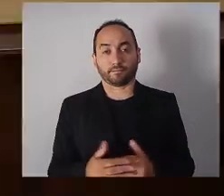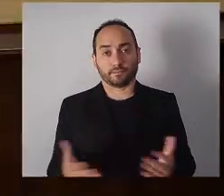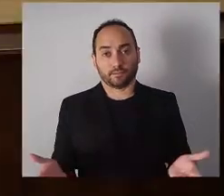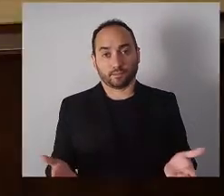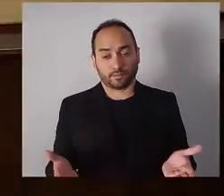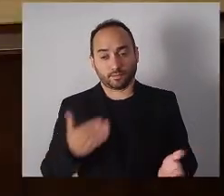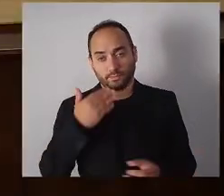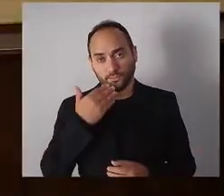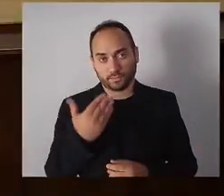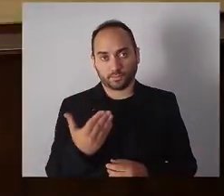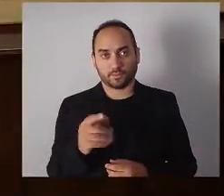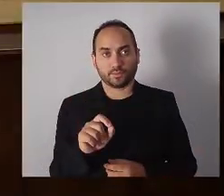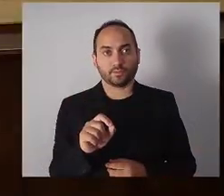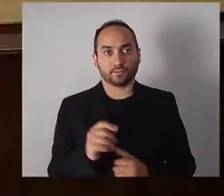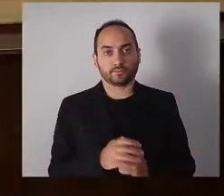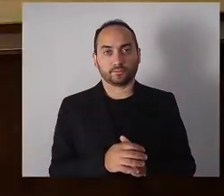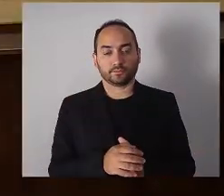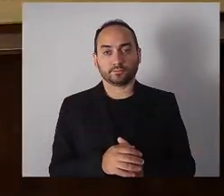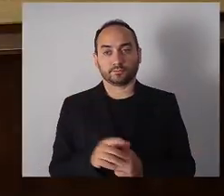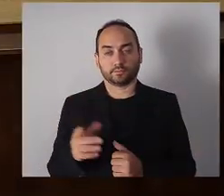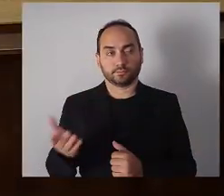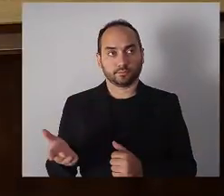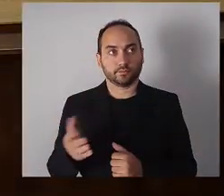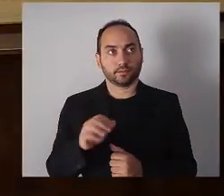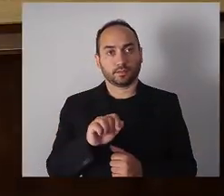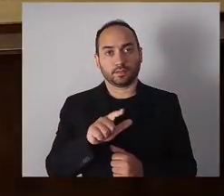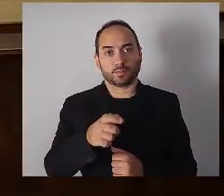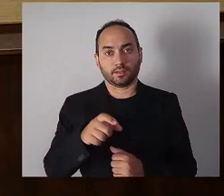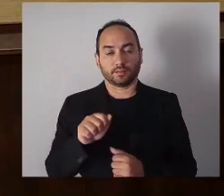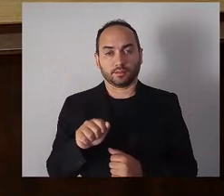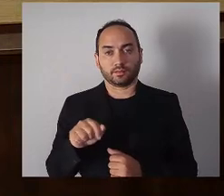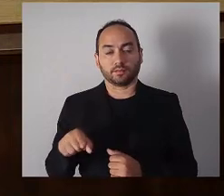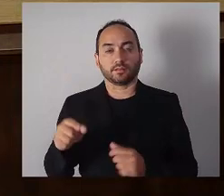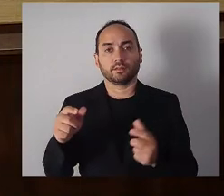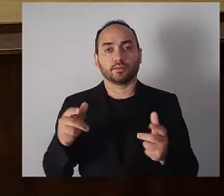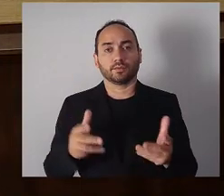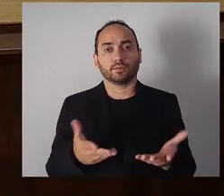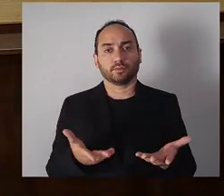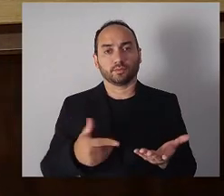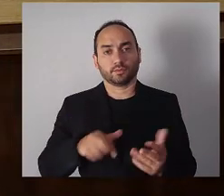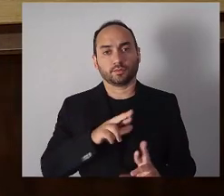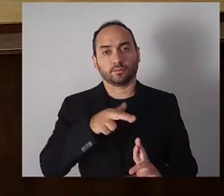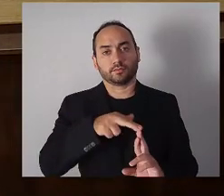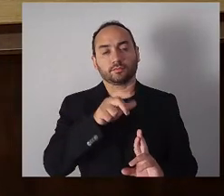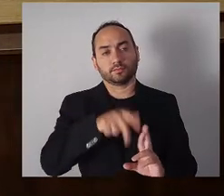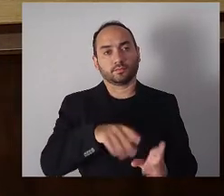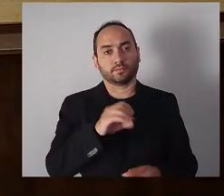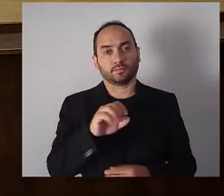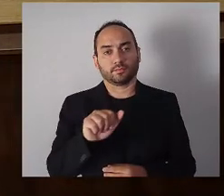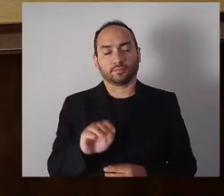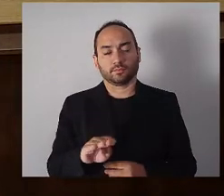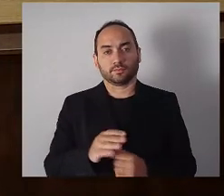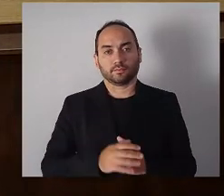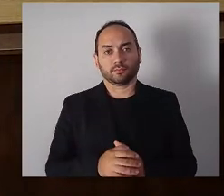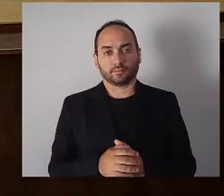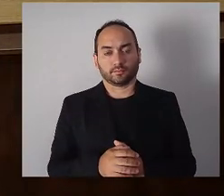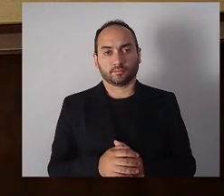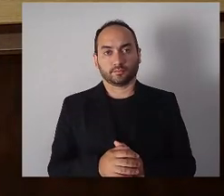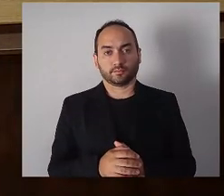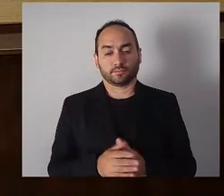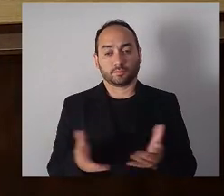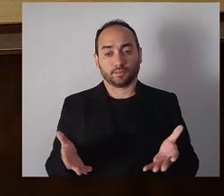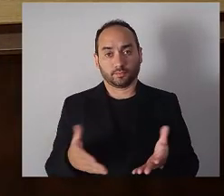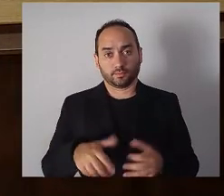só pedir aos colegas que nós temos aqui o representante da OAB